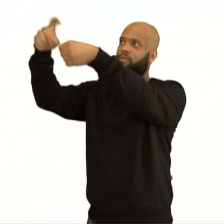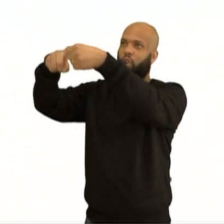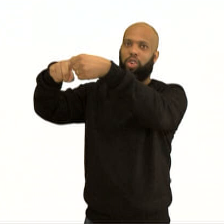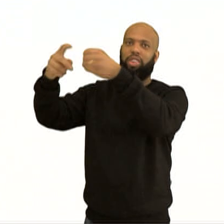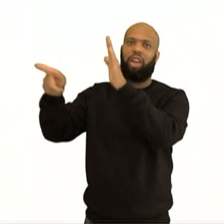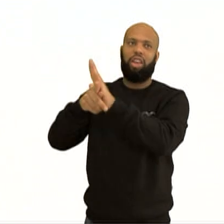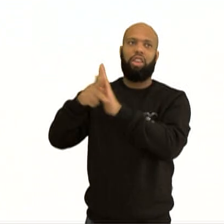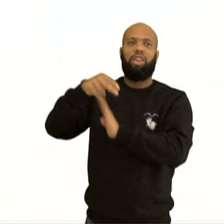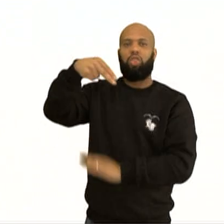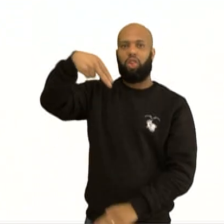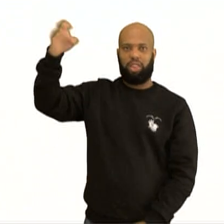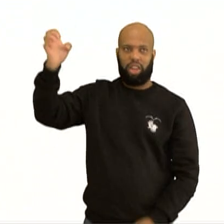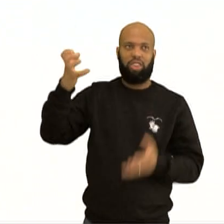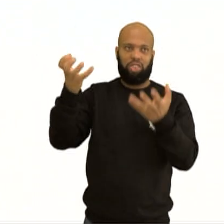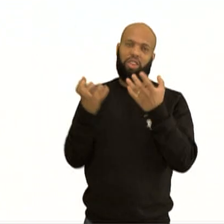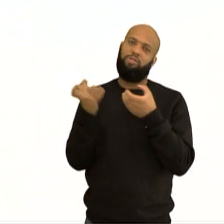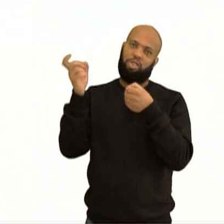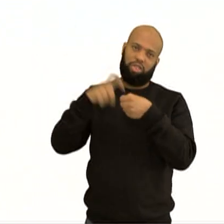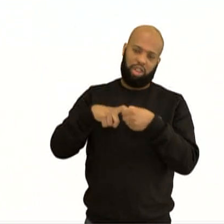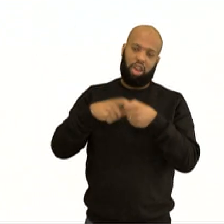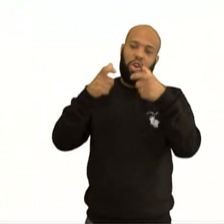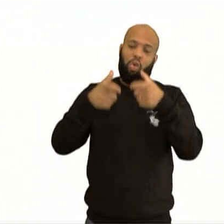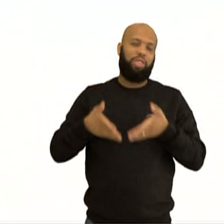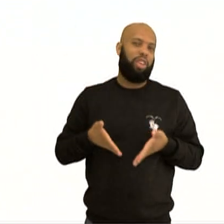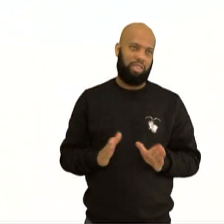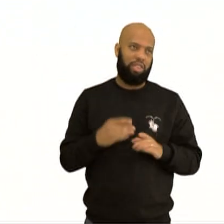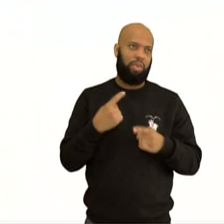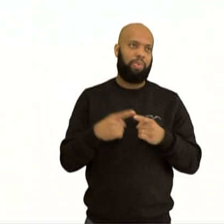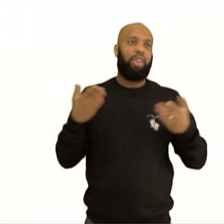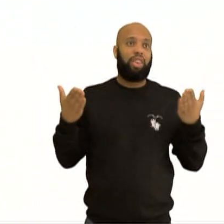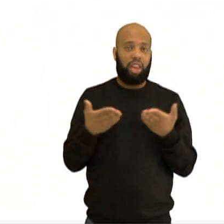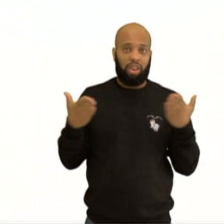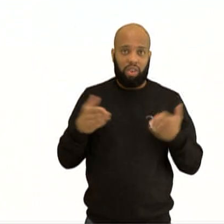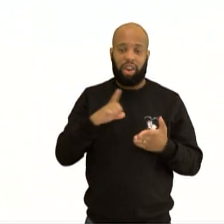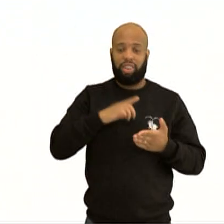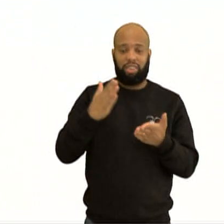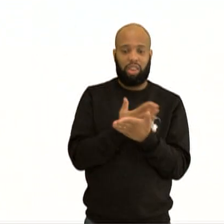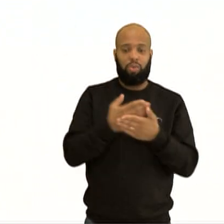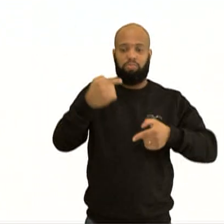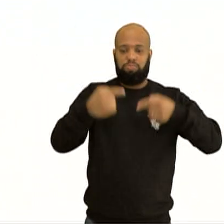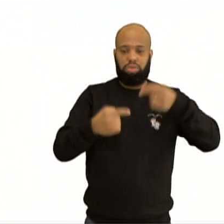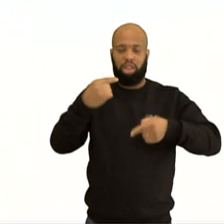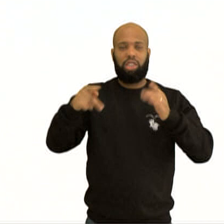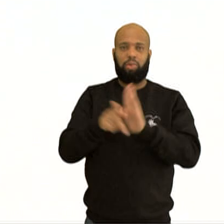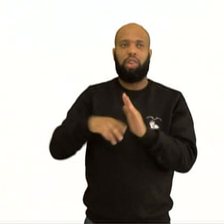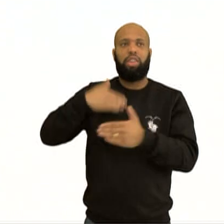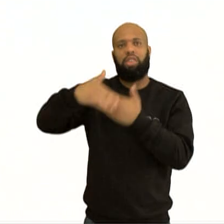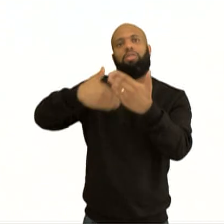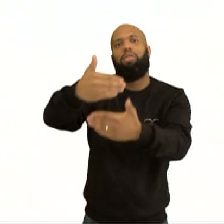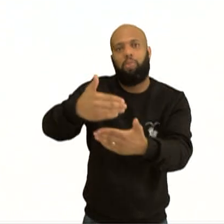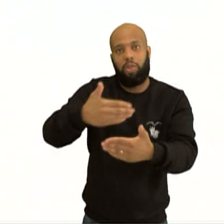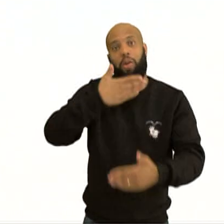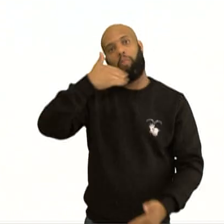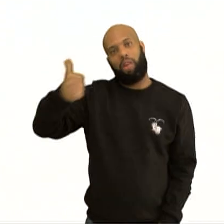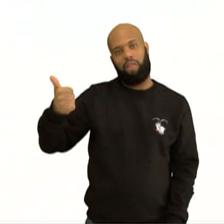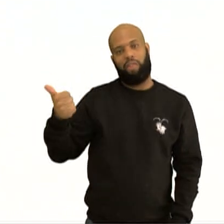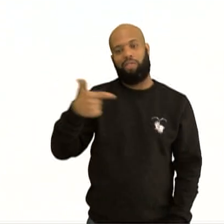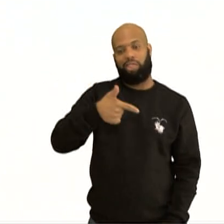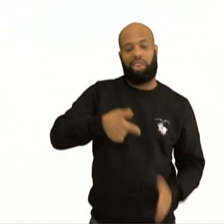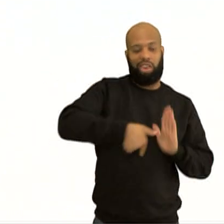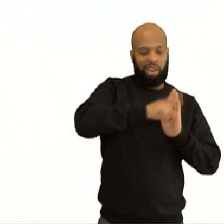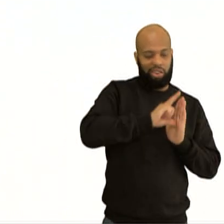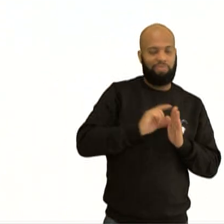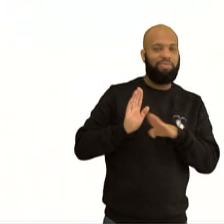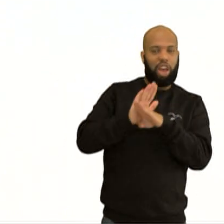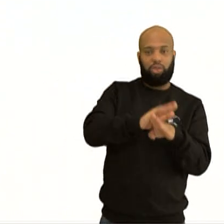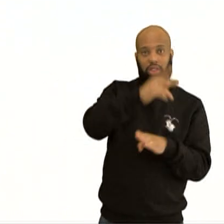lá para o interior do Nordeste, de onde eles vieram, que de repente hoje existem políticas de desenvolvimento mais efetivas que acabam